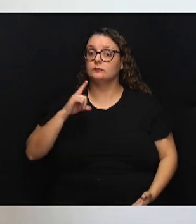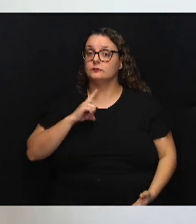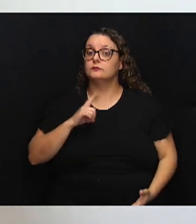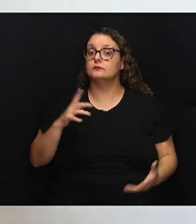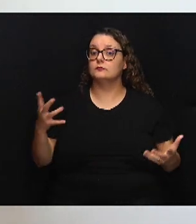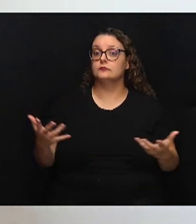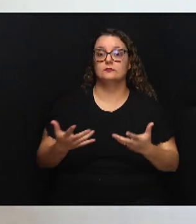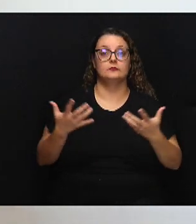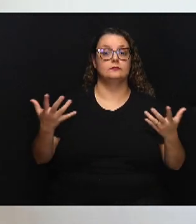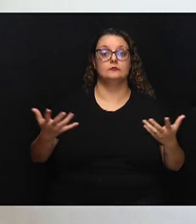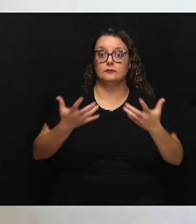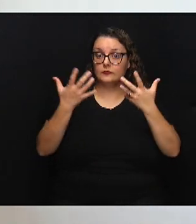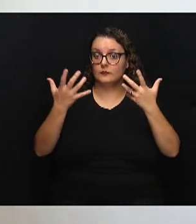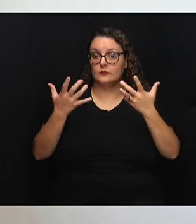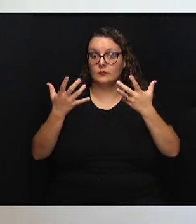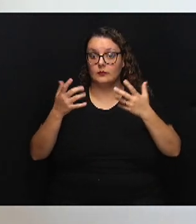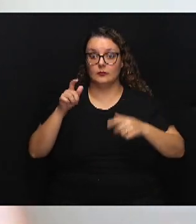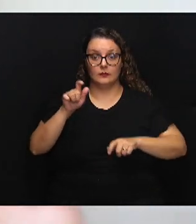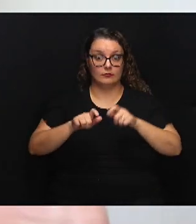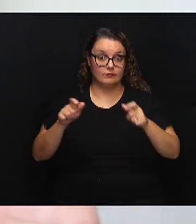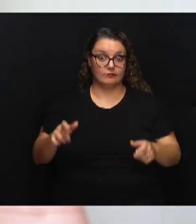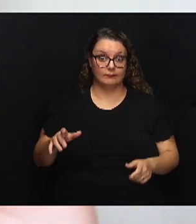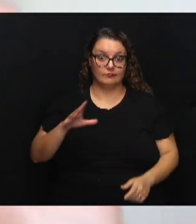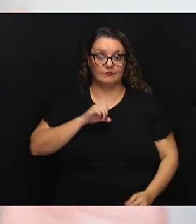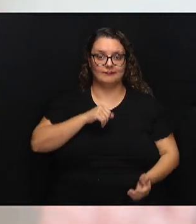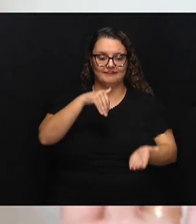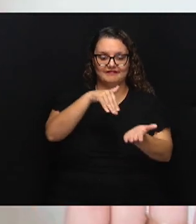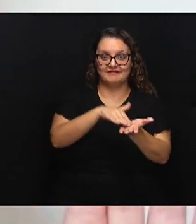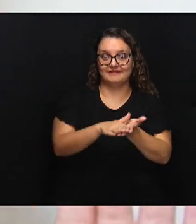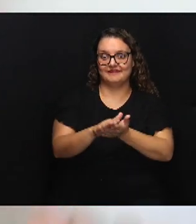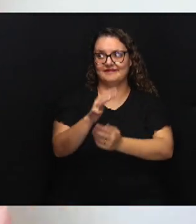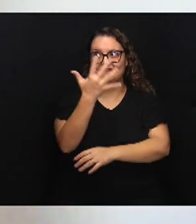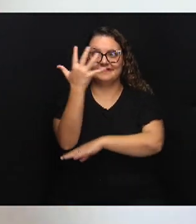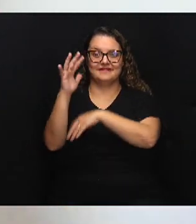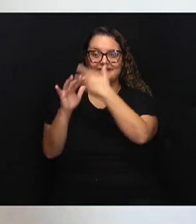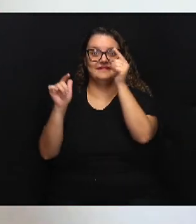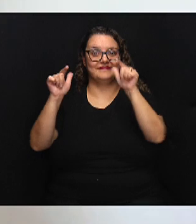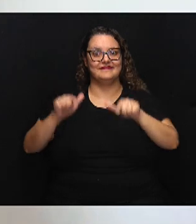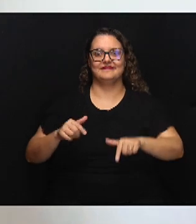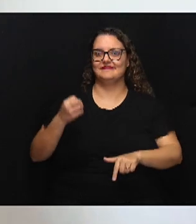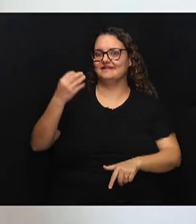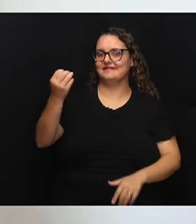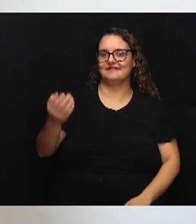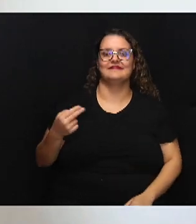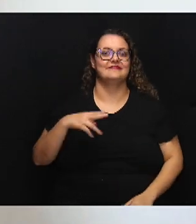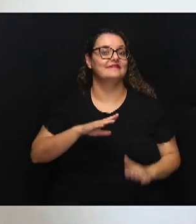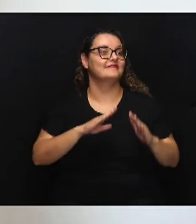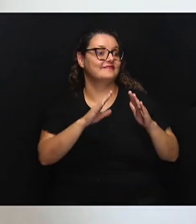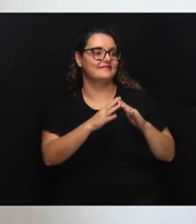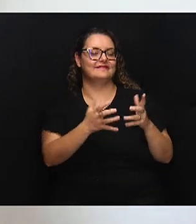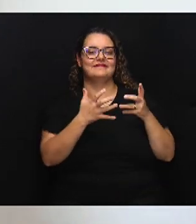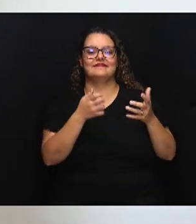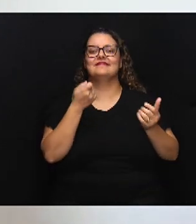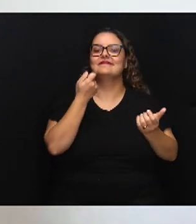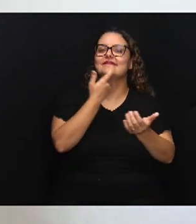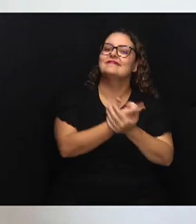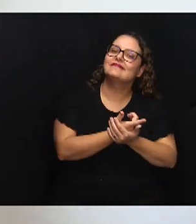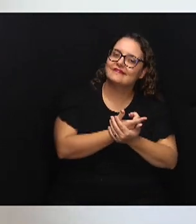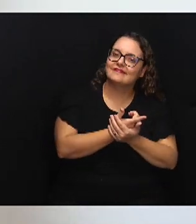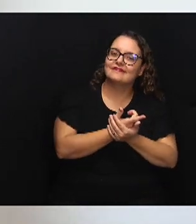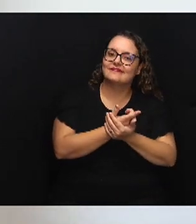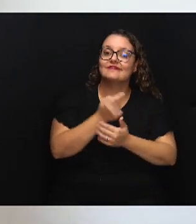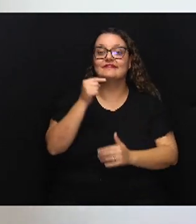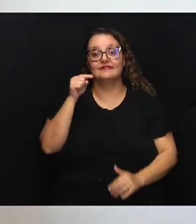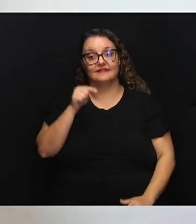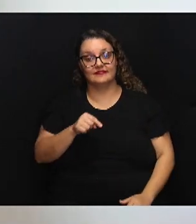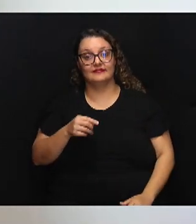estímulo ali, às vezes tem pessoas que gostam de imprimir, né, a paisagem do destino, ou a casa que queria comprar, então aquilo